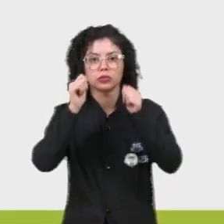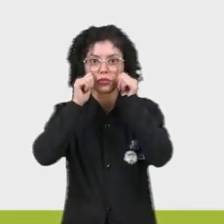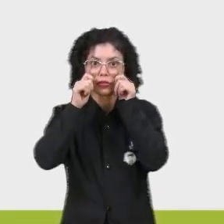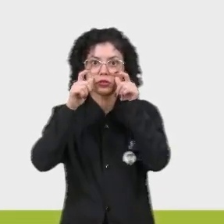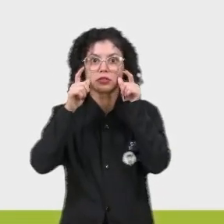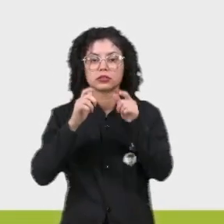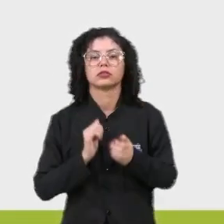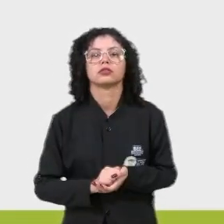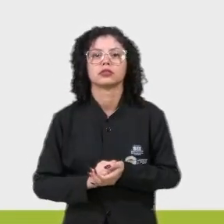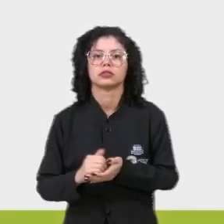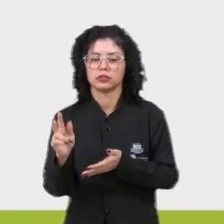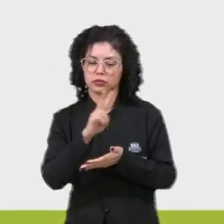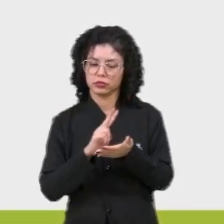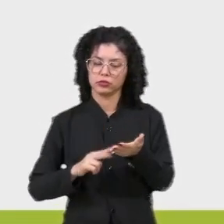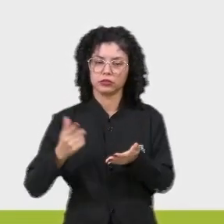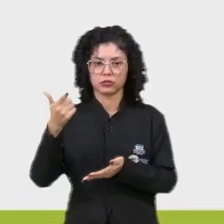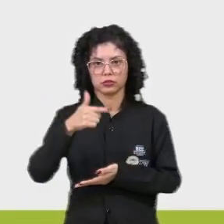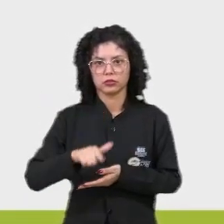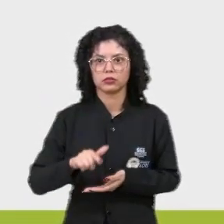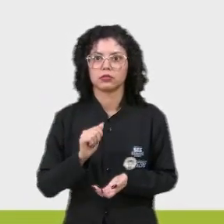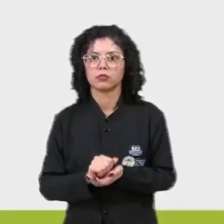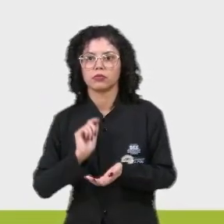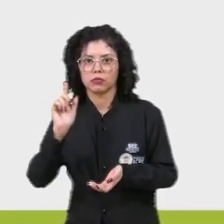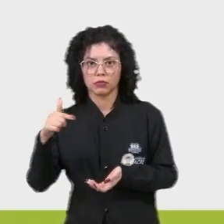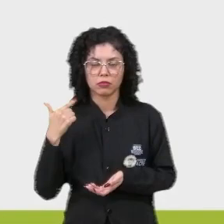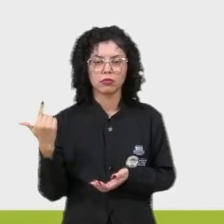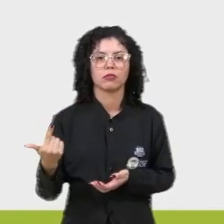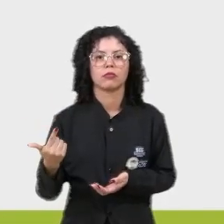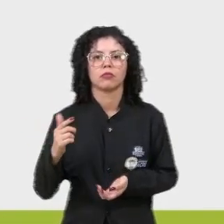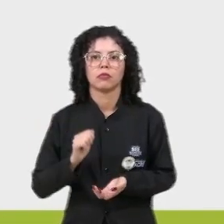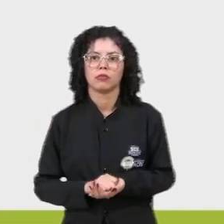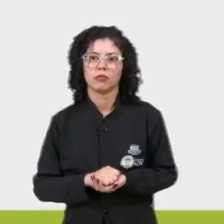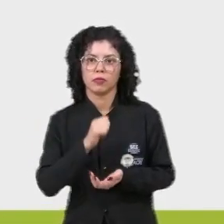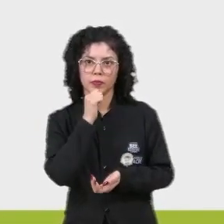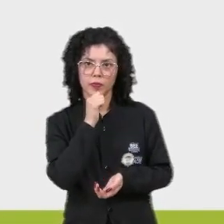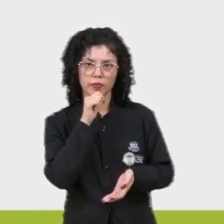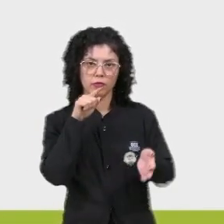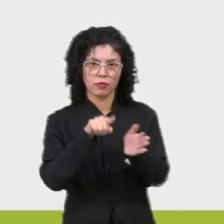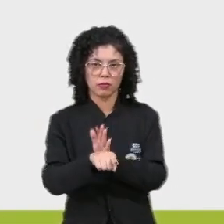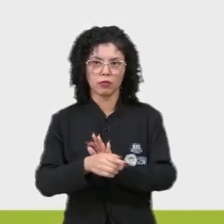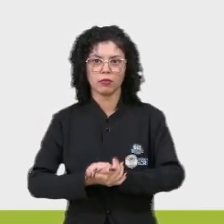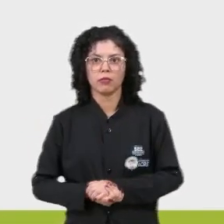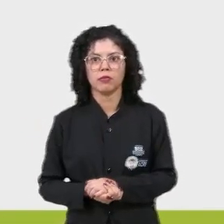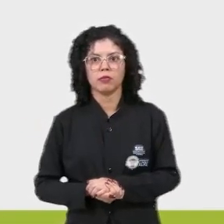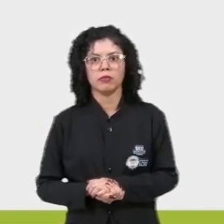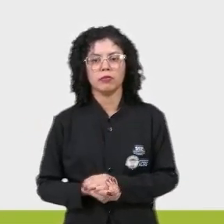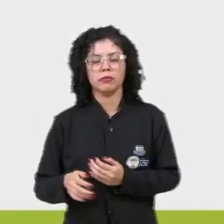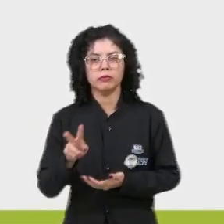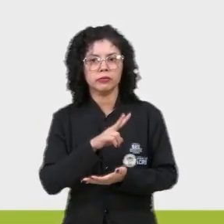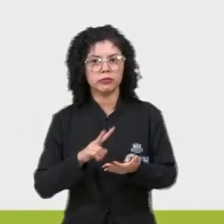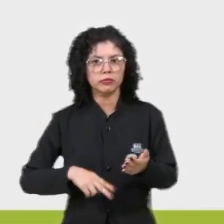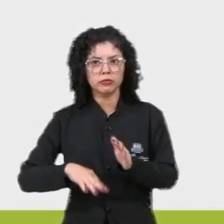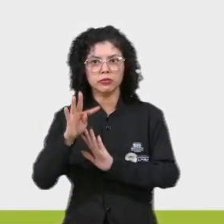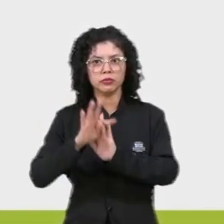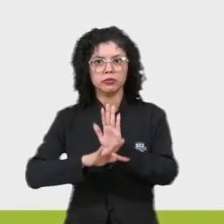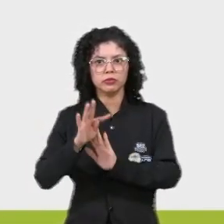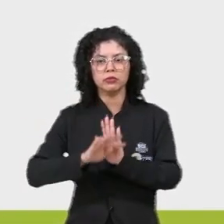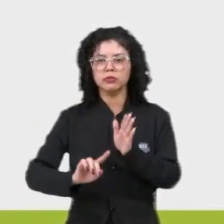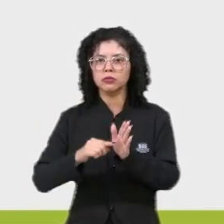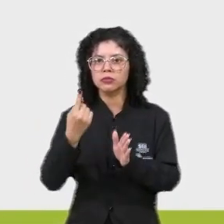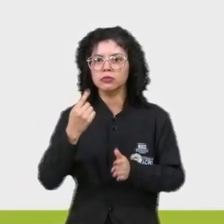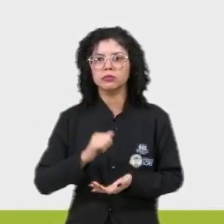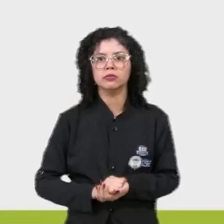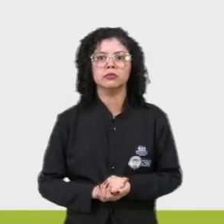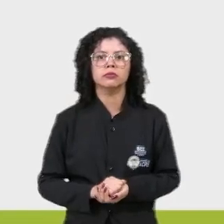ter que fazer uma releitura das outras partes do enunciado dessa questão, tá bom? Leio os seguintes textos. Primeiro,